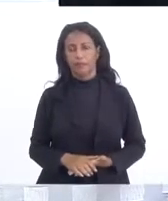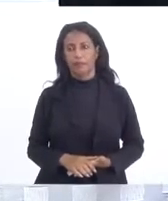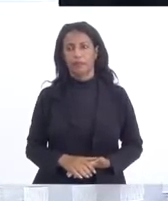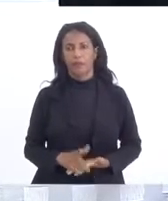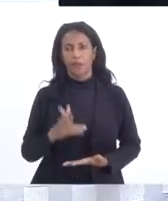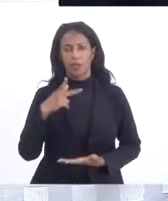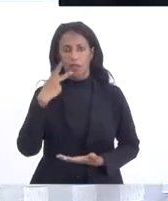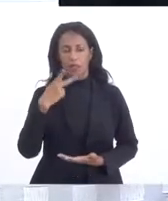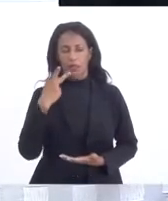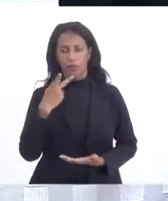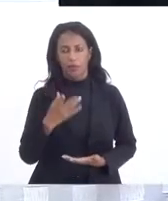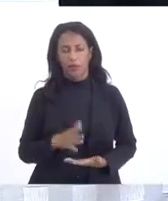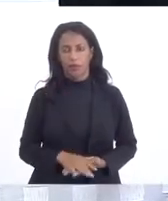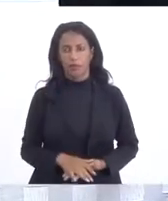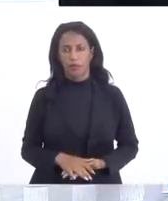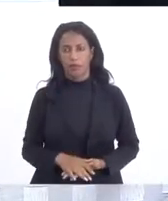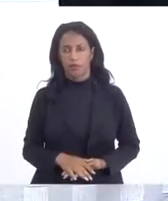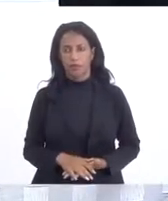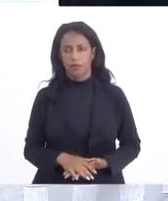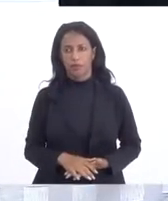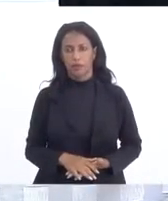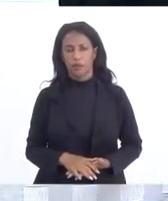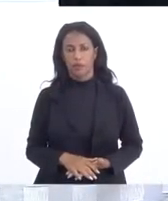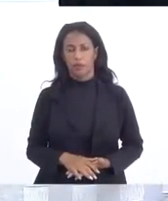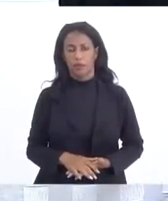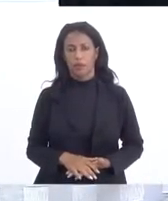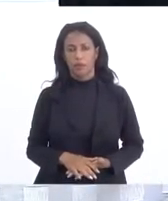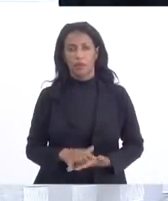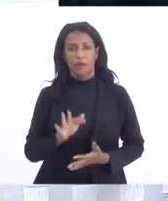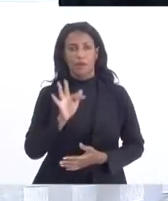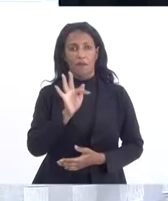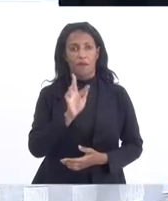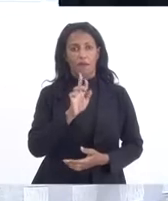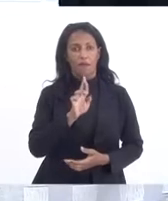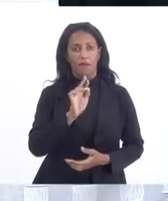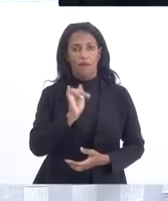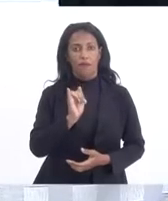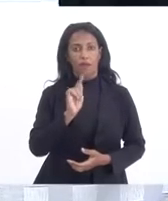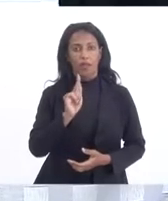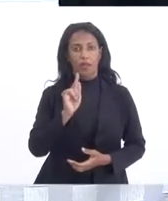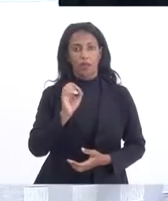que falou sobre os frigoríficos, o Aureliano.